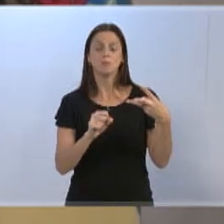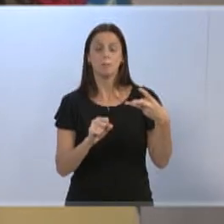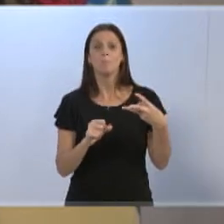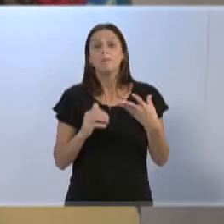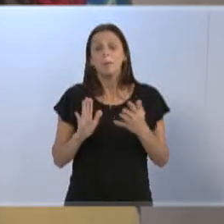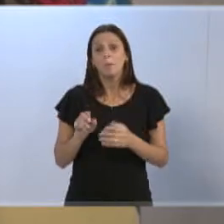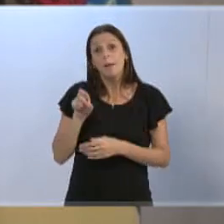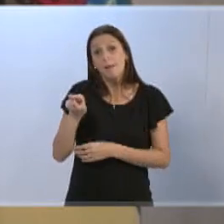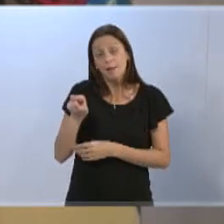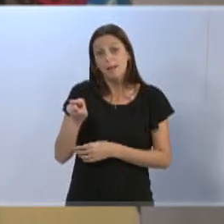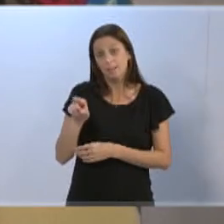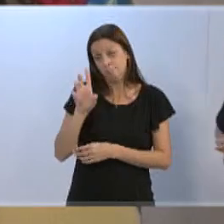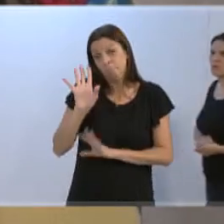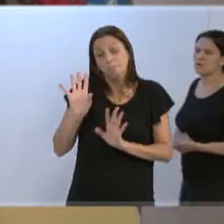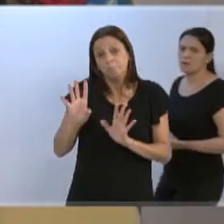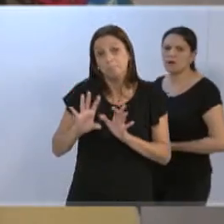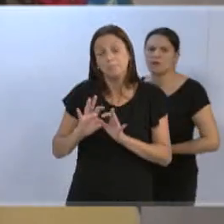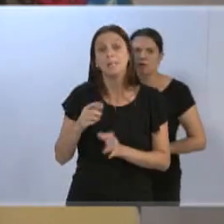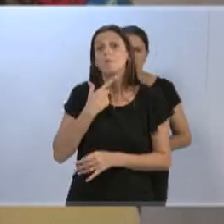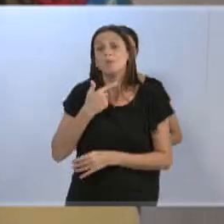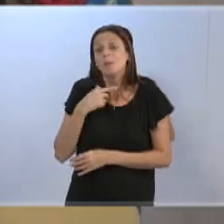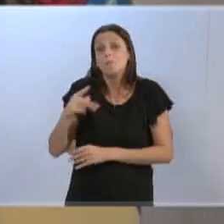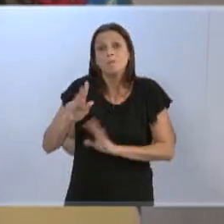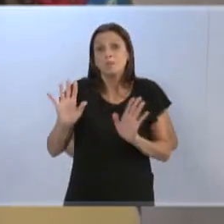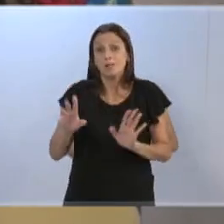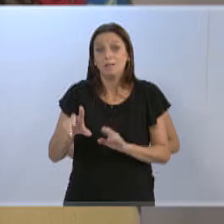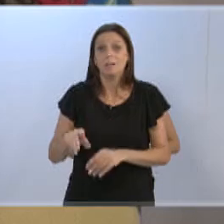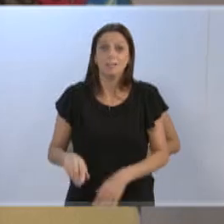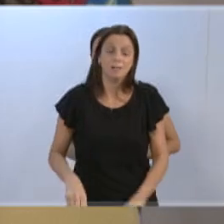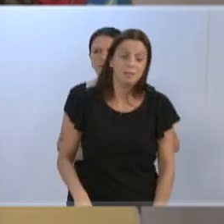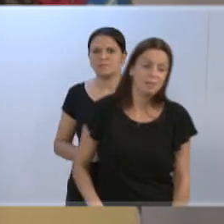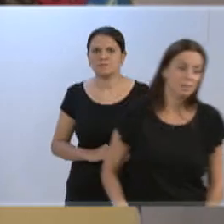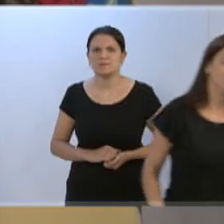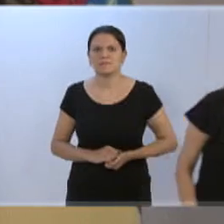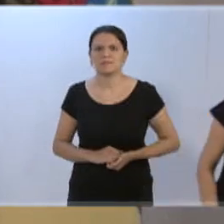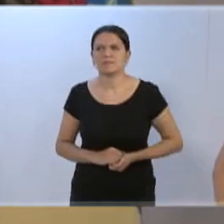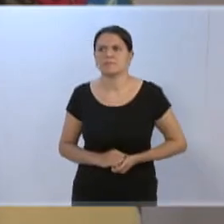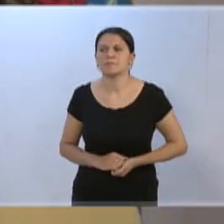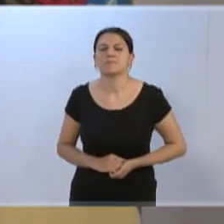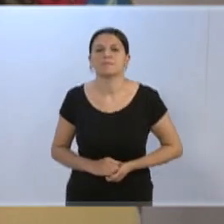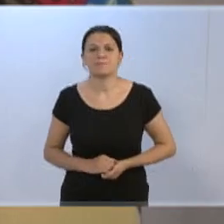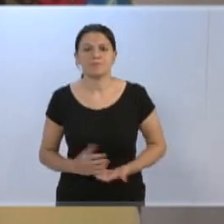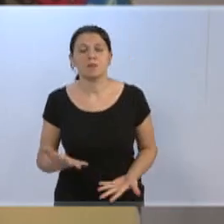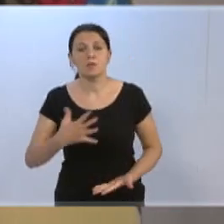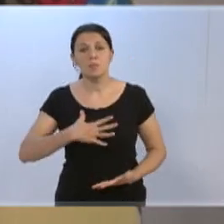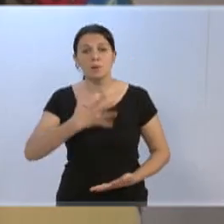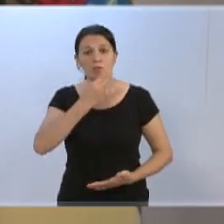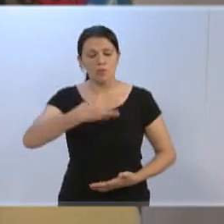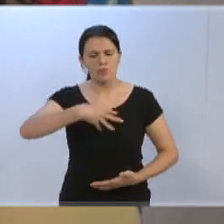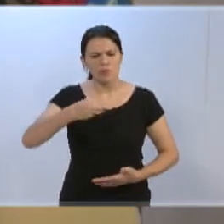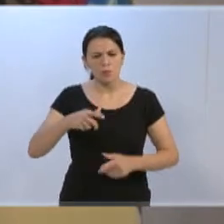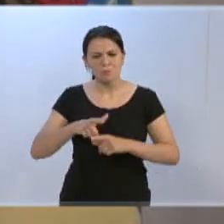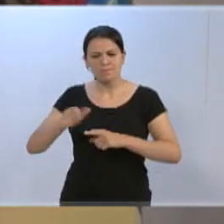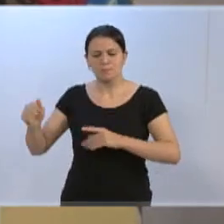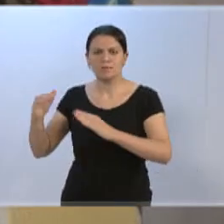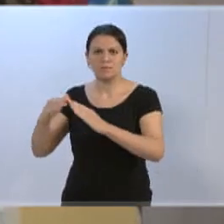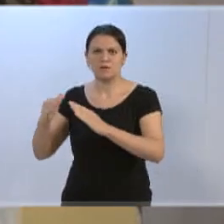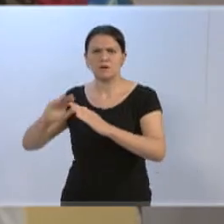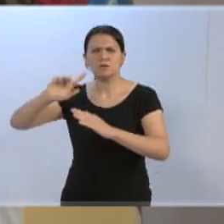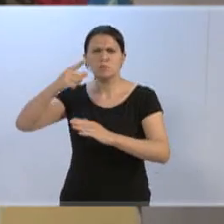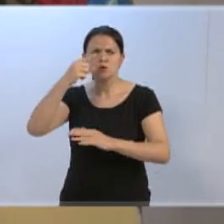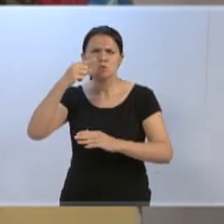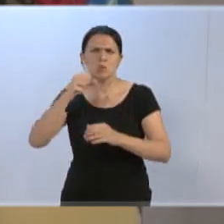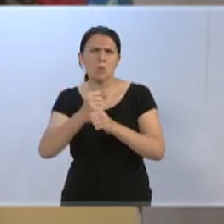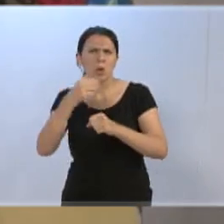dele, eu tive uma indisposição, ele saiu de casa, após 1 ano e meio ele ligou para mim: pai, vem